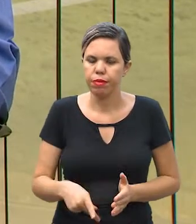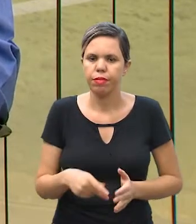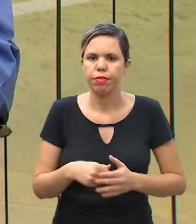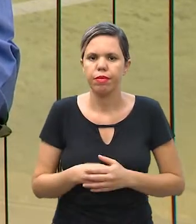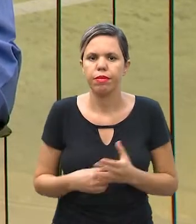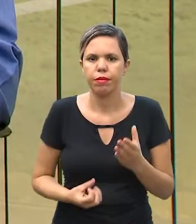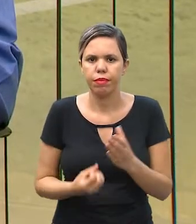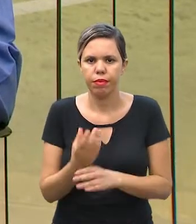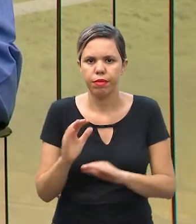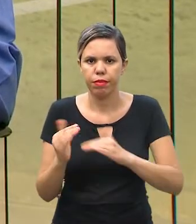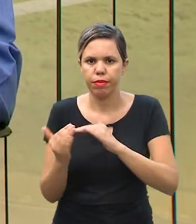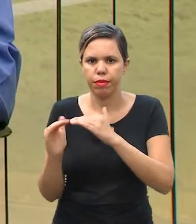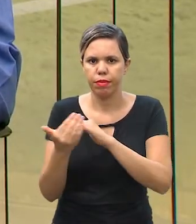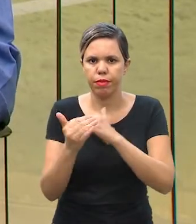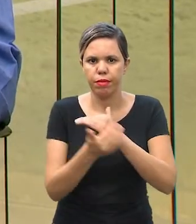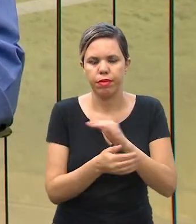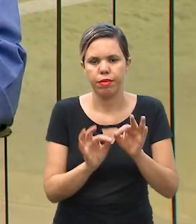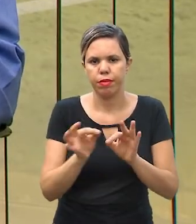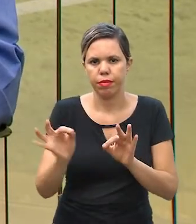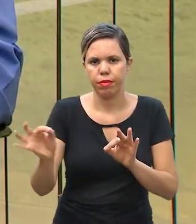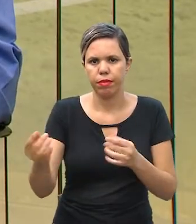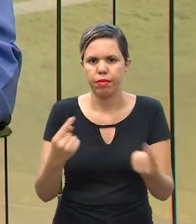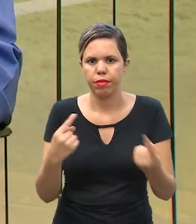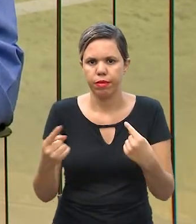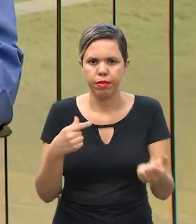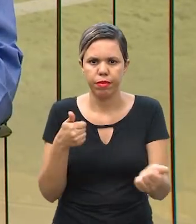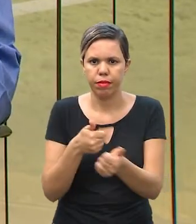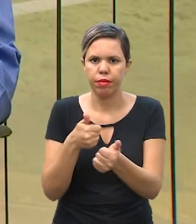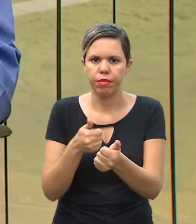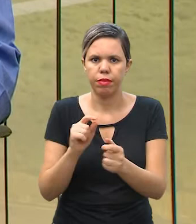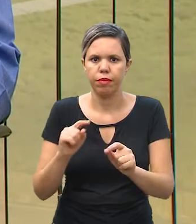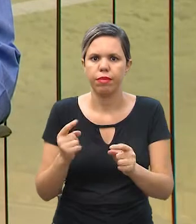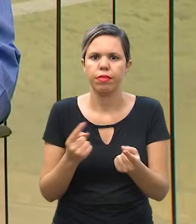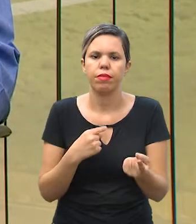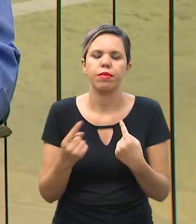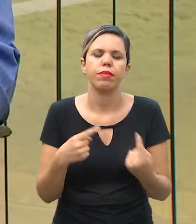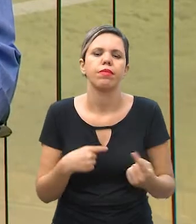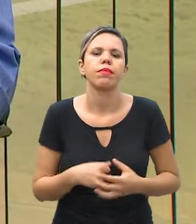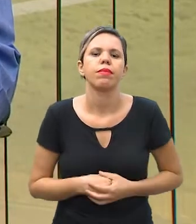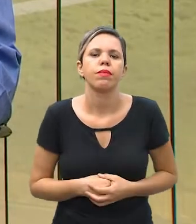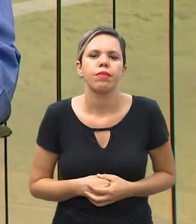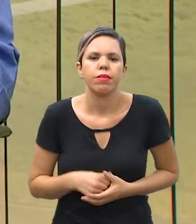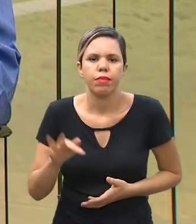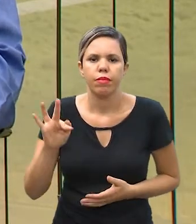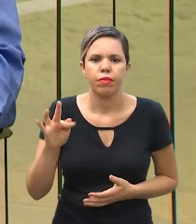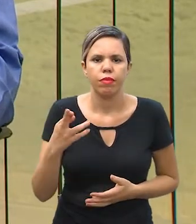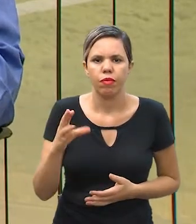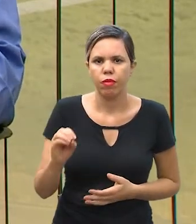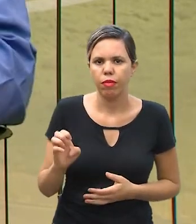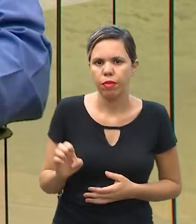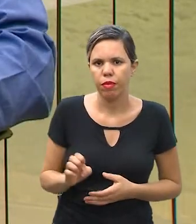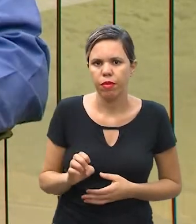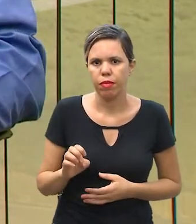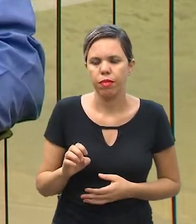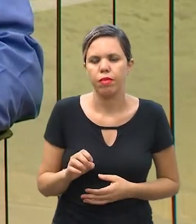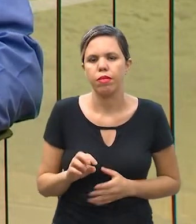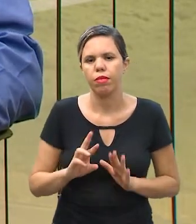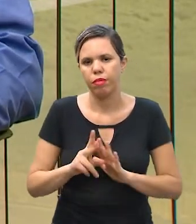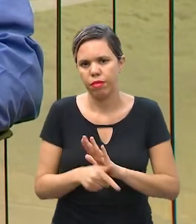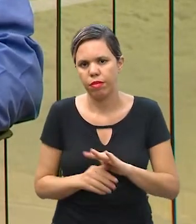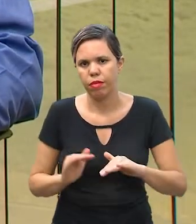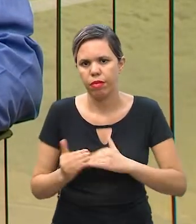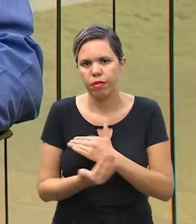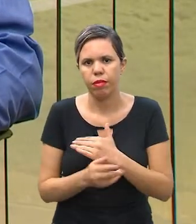aqui, e formaram os bairros ao longo da avenida, nas proximidades ali do Florença, Pirelli, o